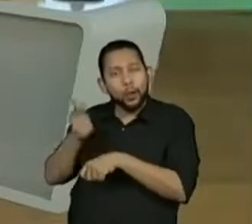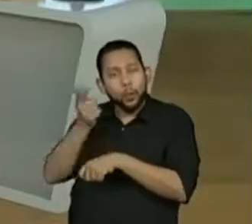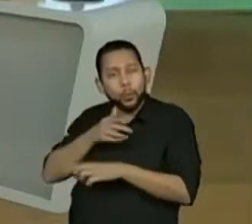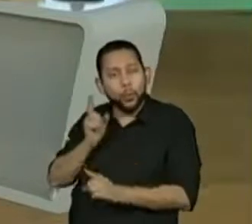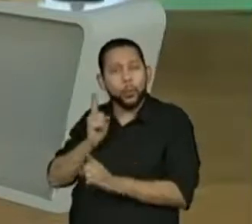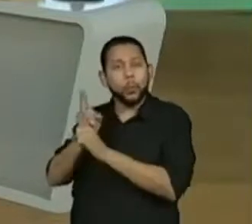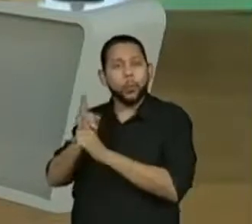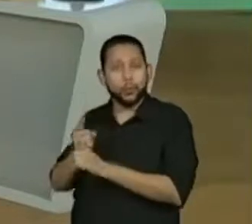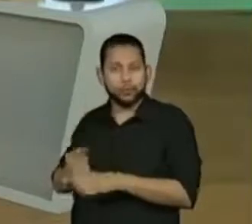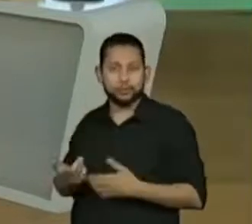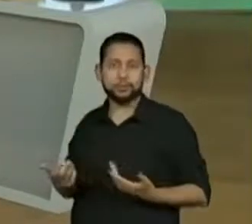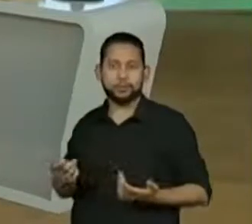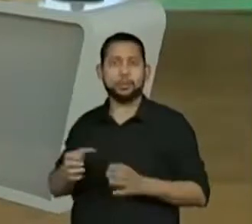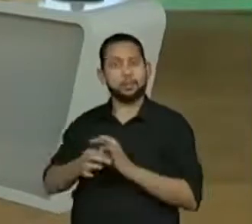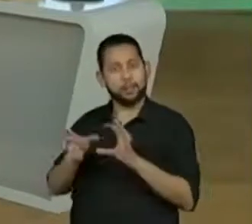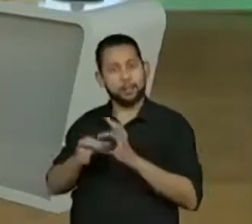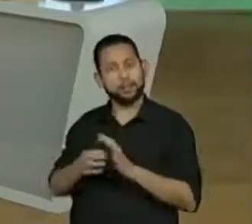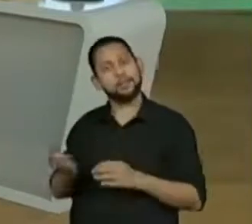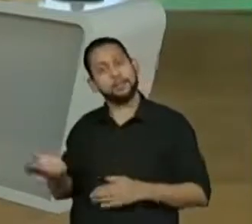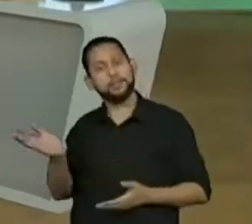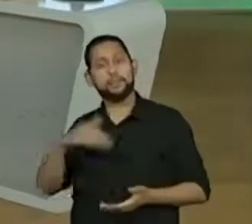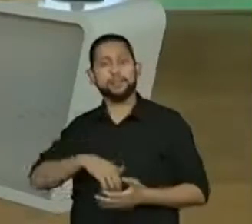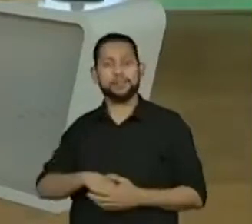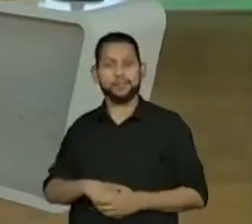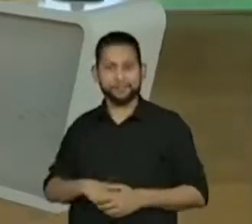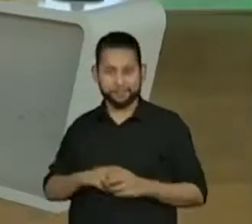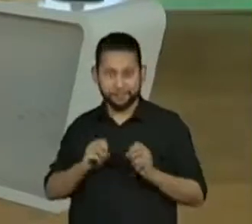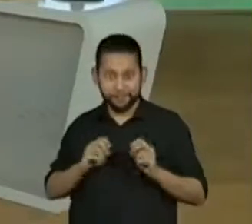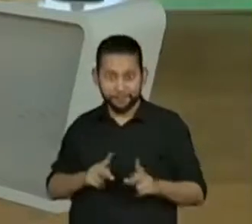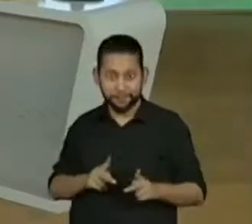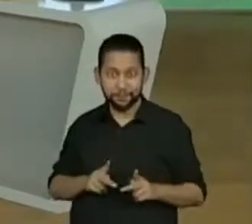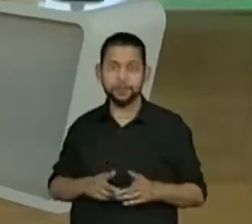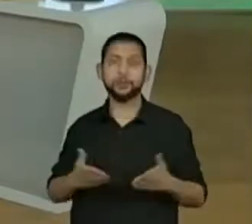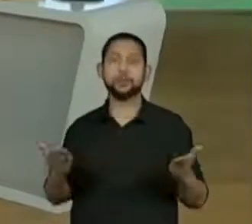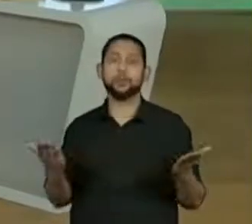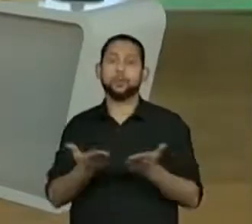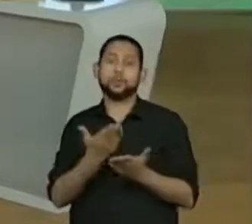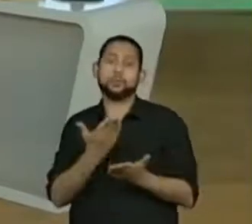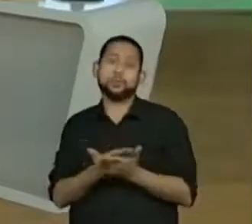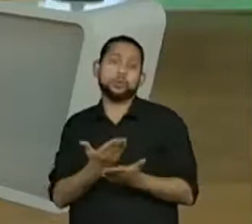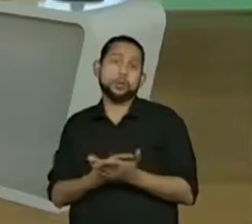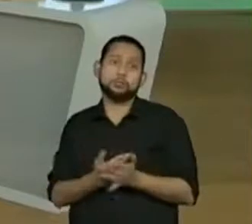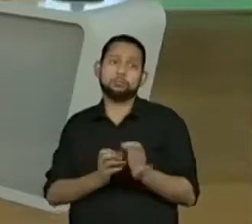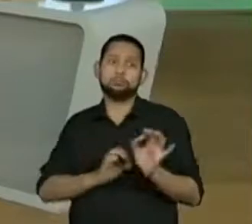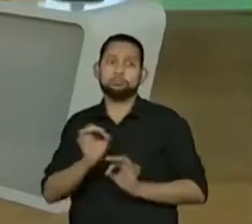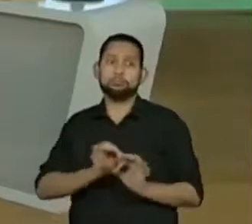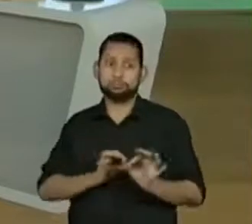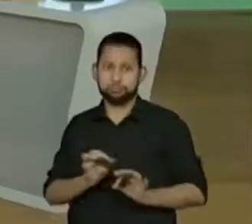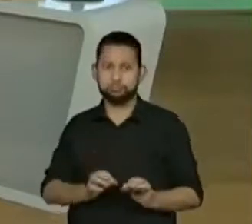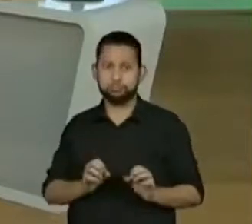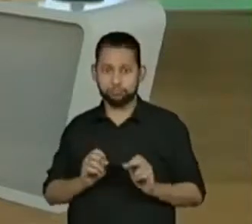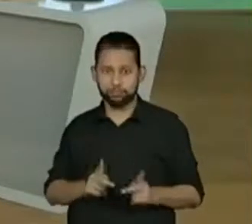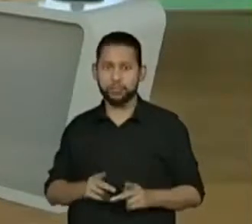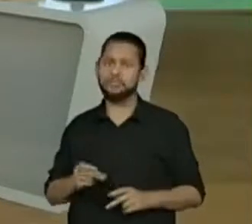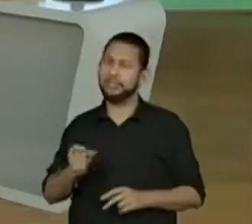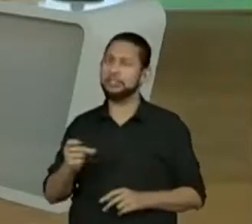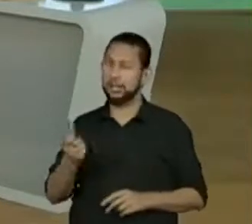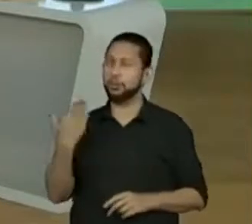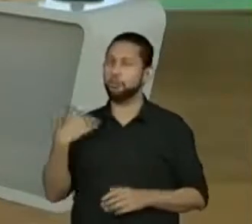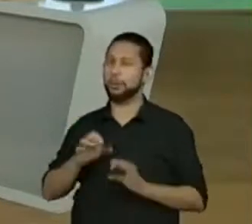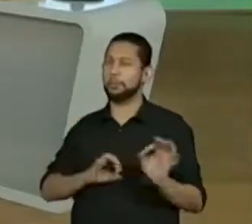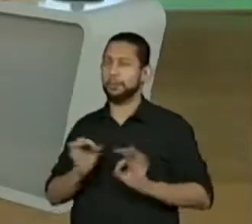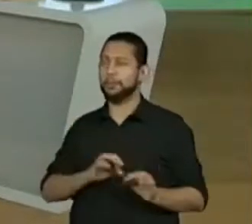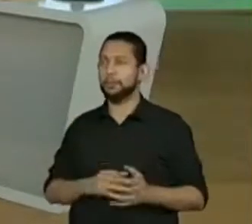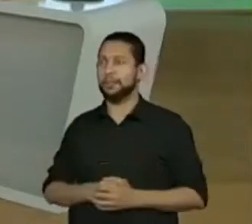daquele horário daquela disponibilidade no momento que a aula né foi montada Isso já faz tempo